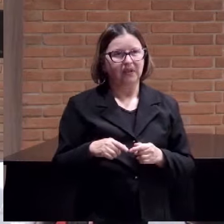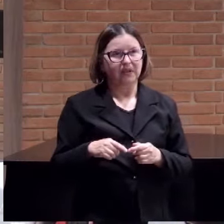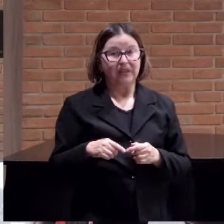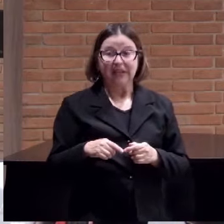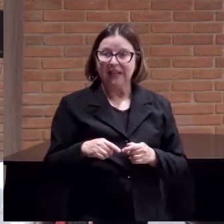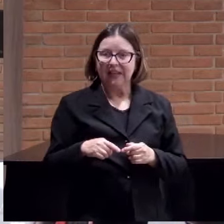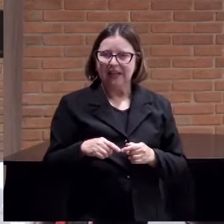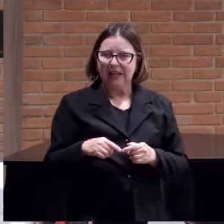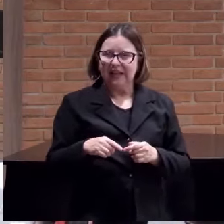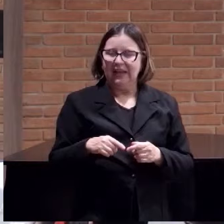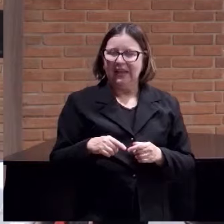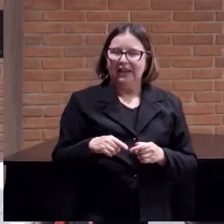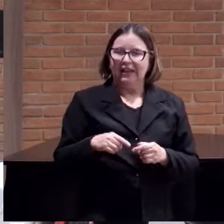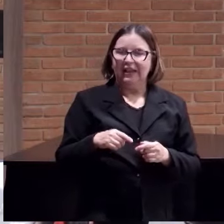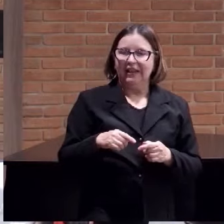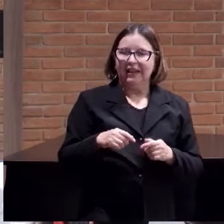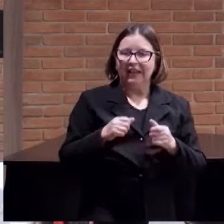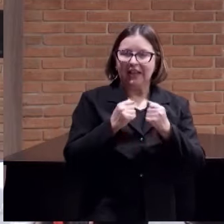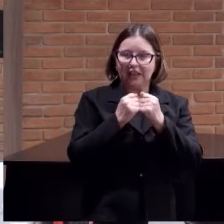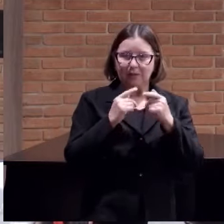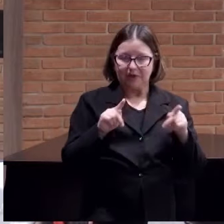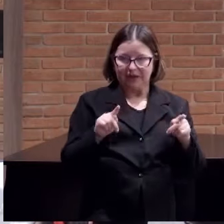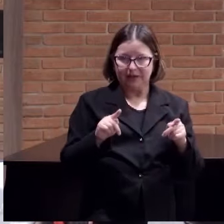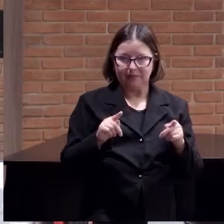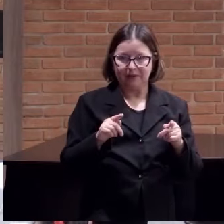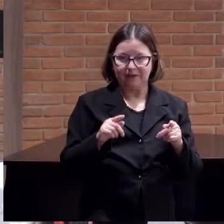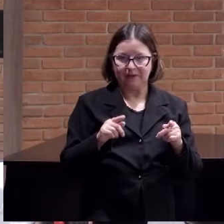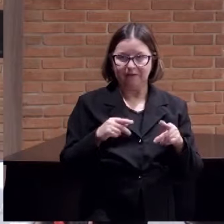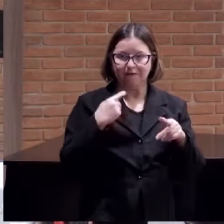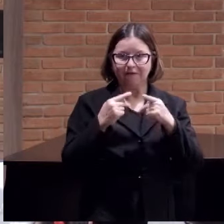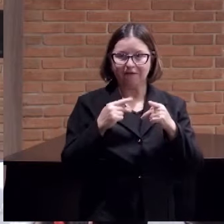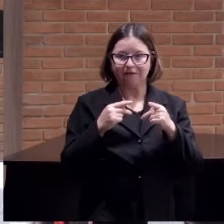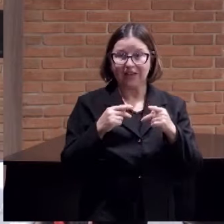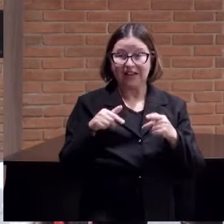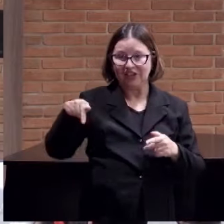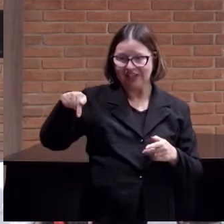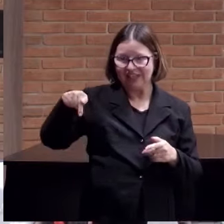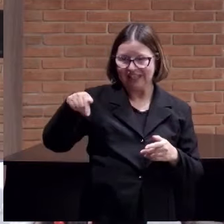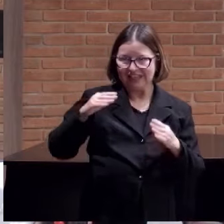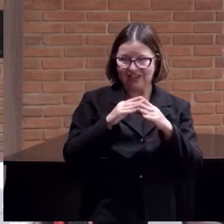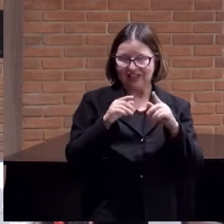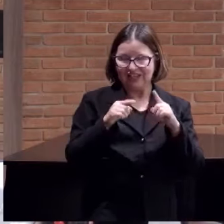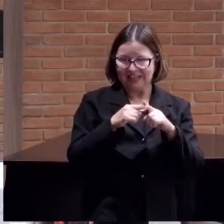2 delas não têm nenhuma palavra repreensiva do